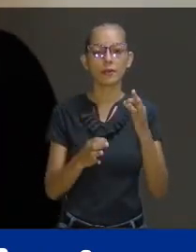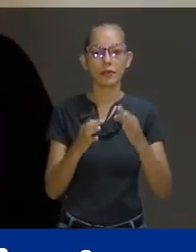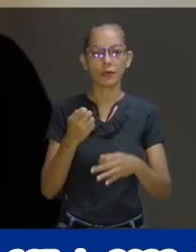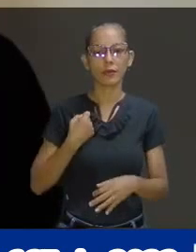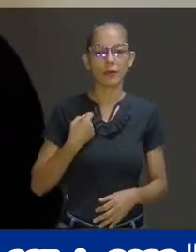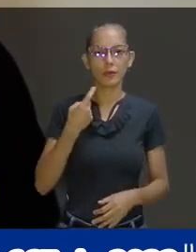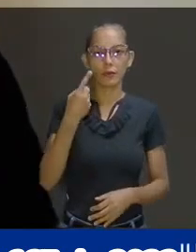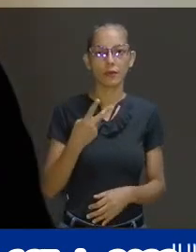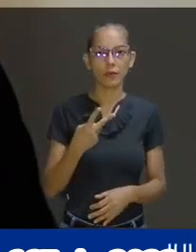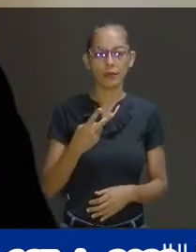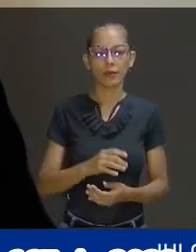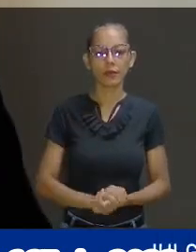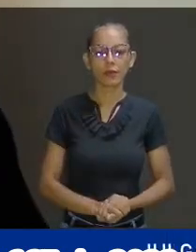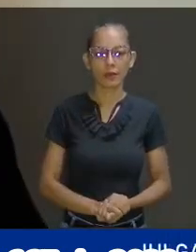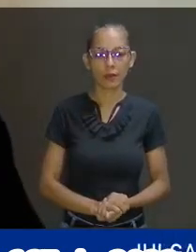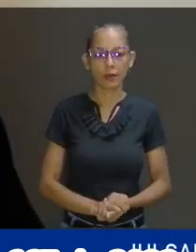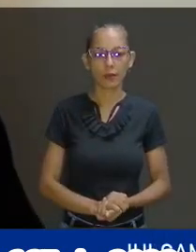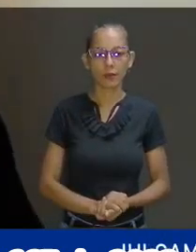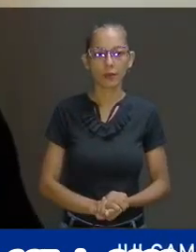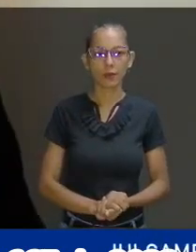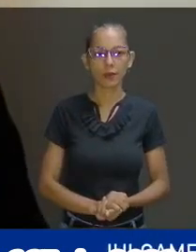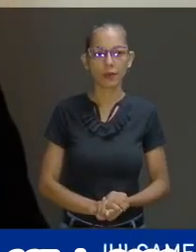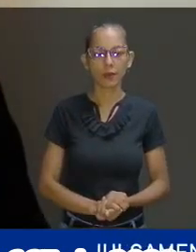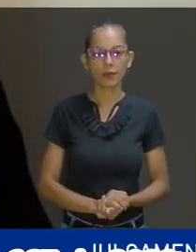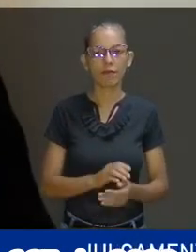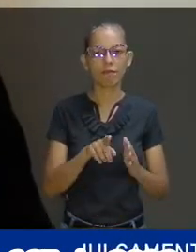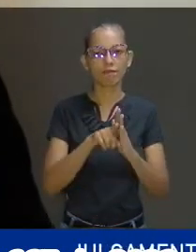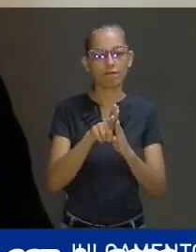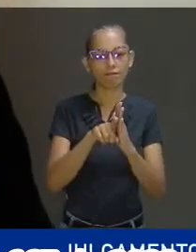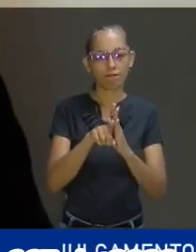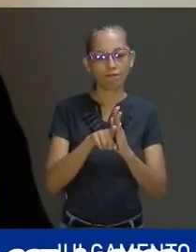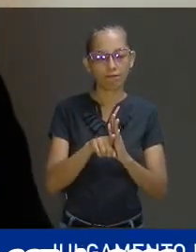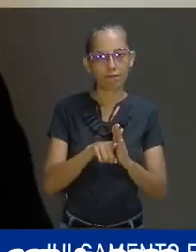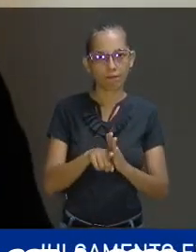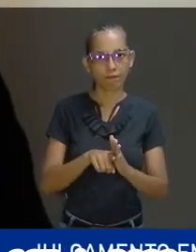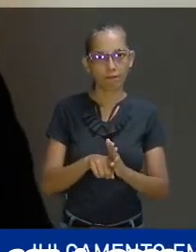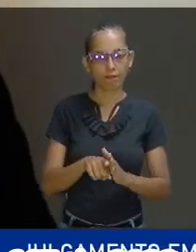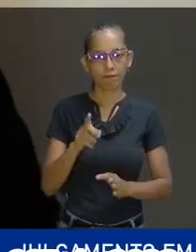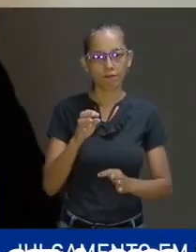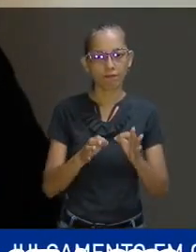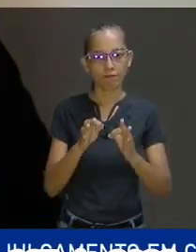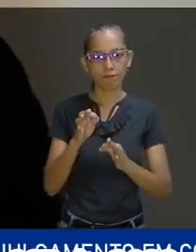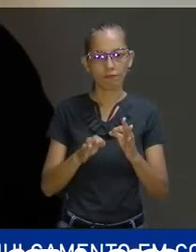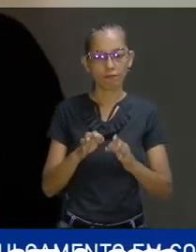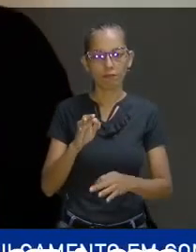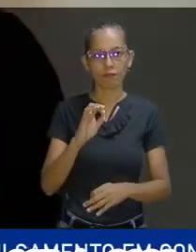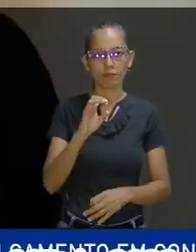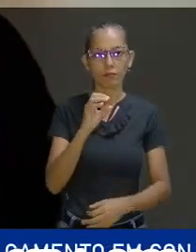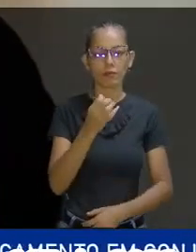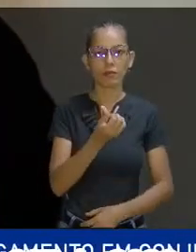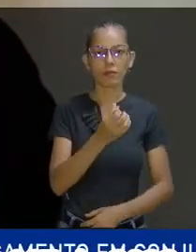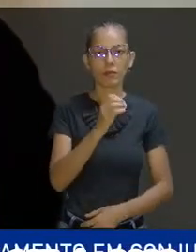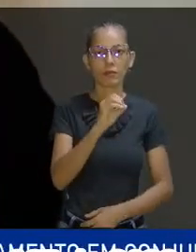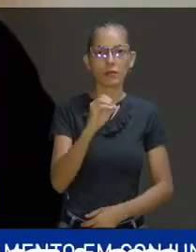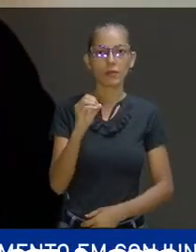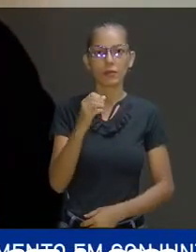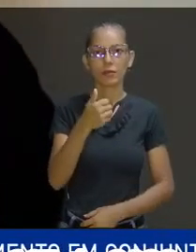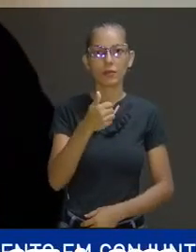2 da pauta. O item 1 é a AIGE, Ação de Investigação Judicial Eleitoral